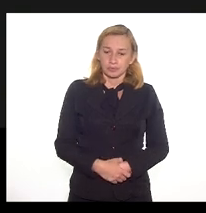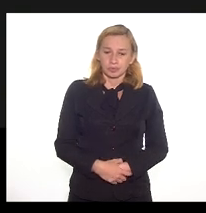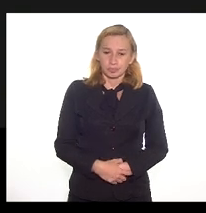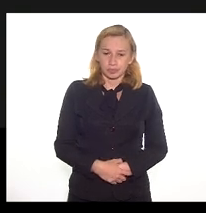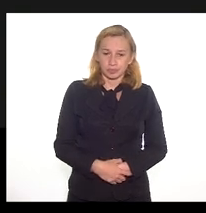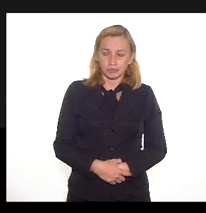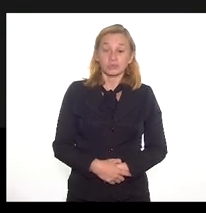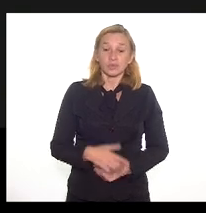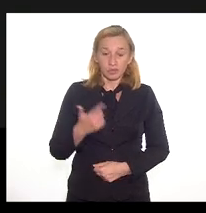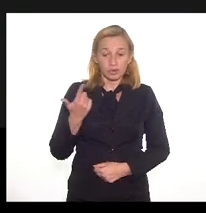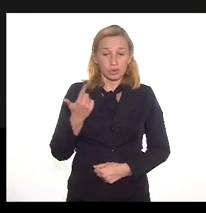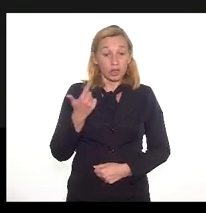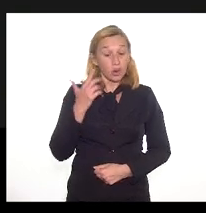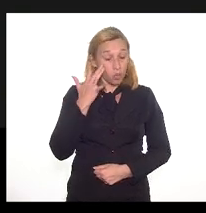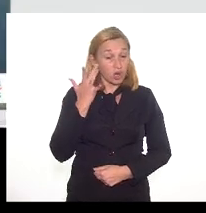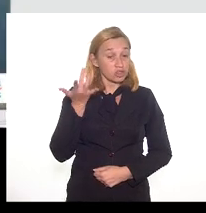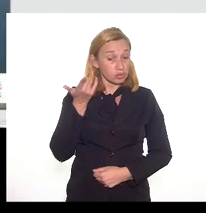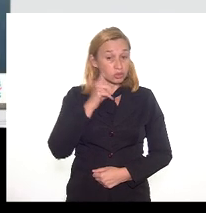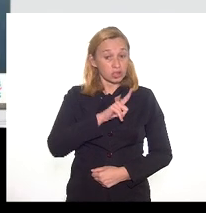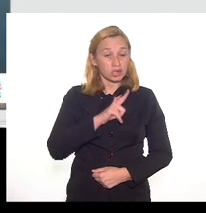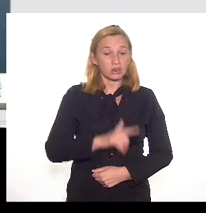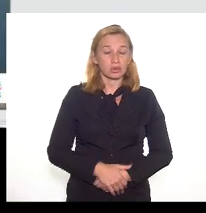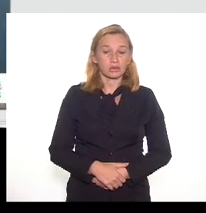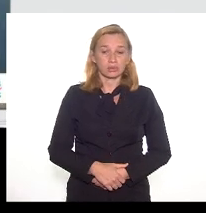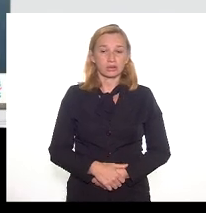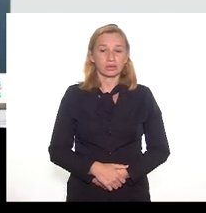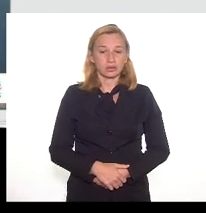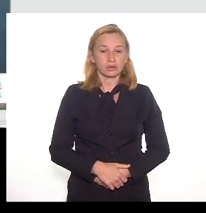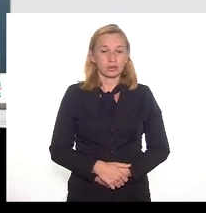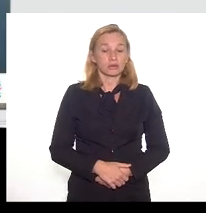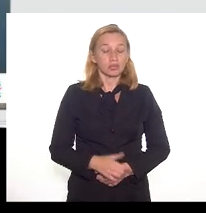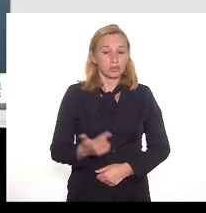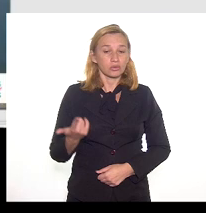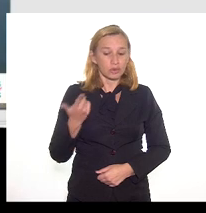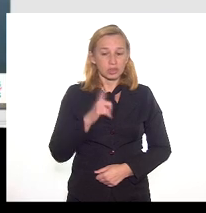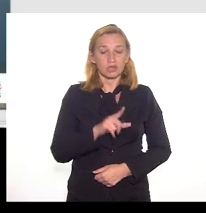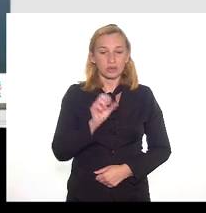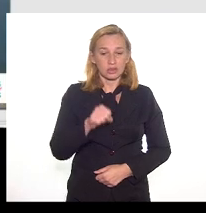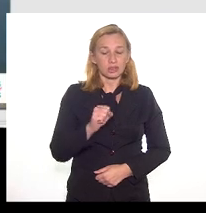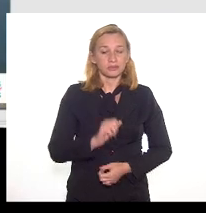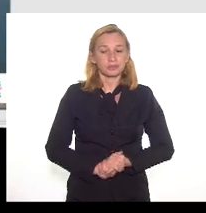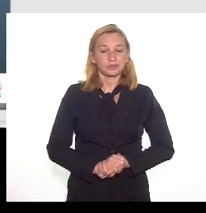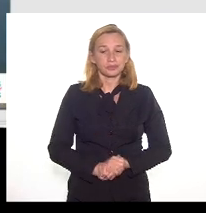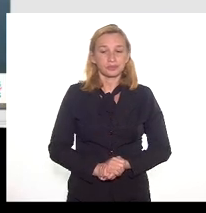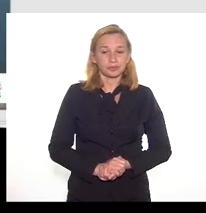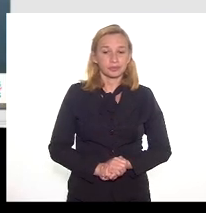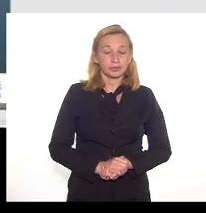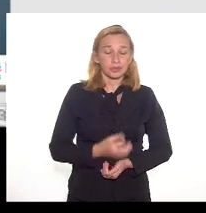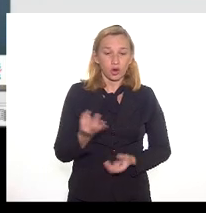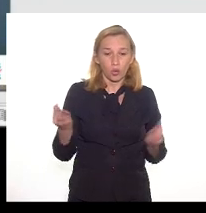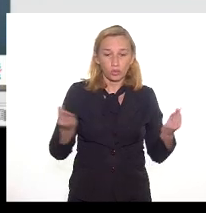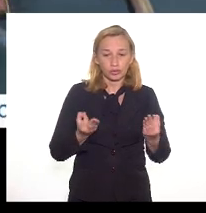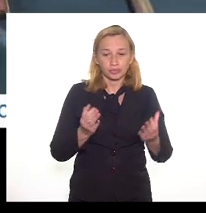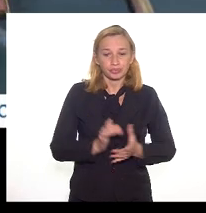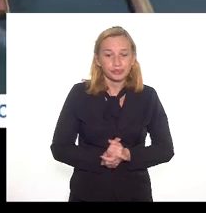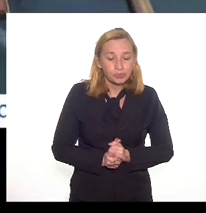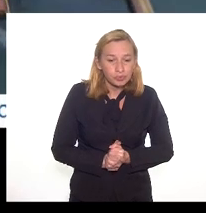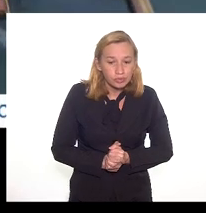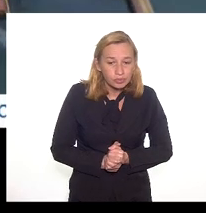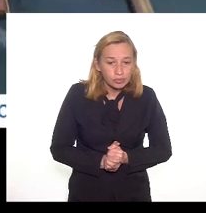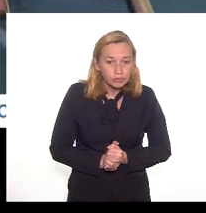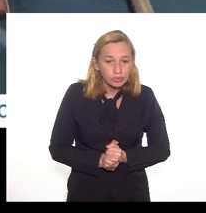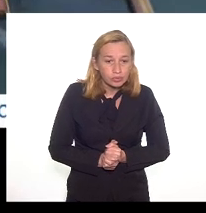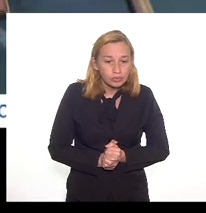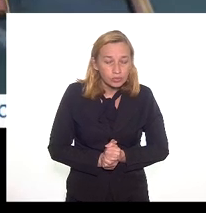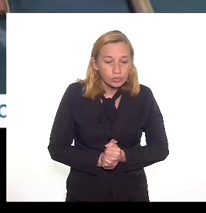Acho que agora foi. Está entrando. Entrou sim, Edival. Está ótimo. Então, doutora